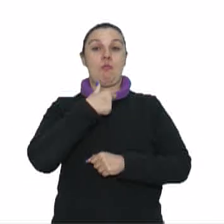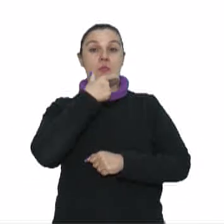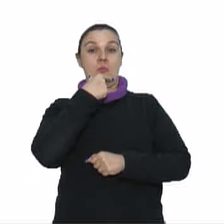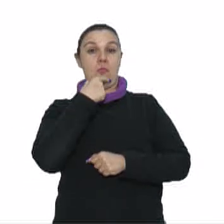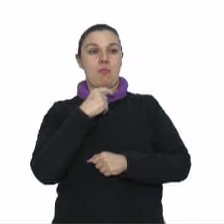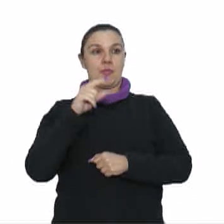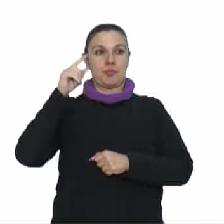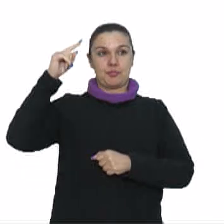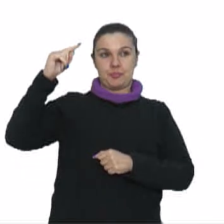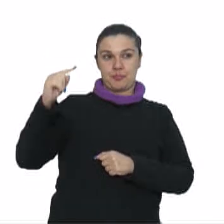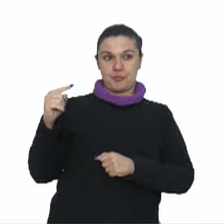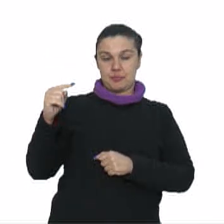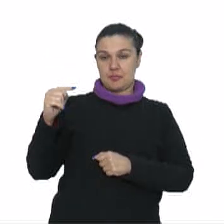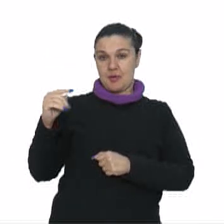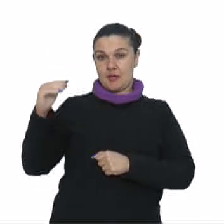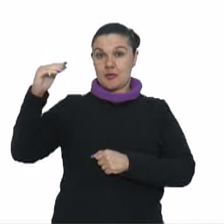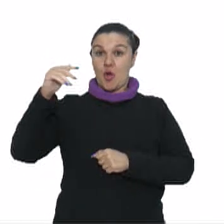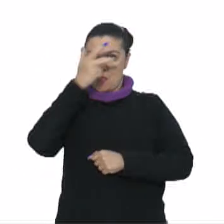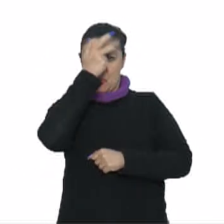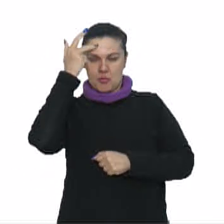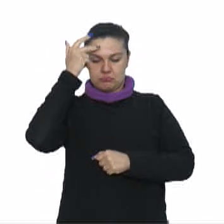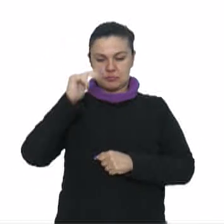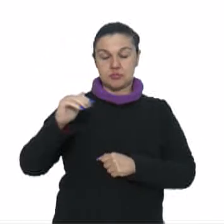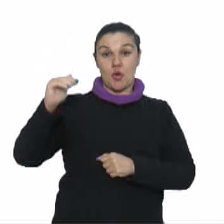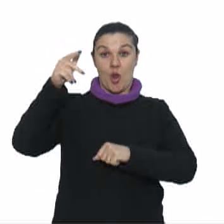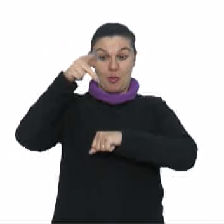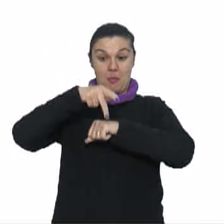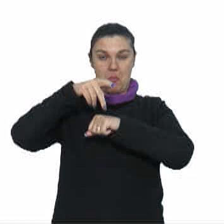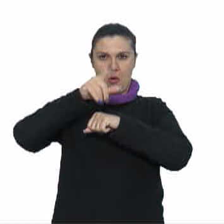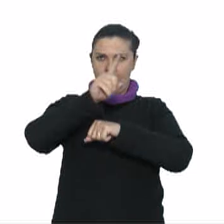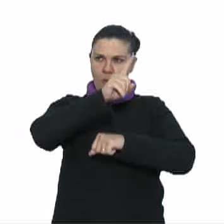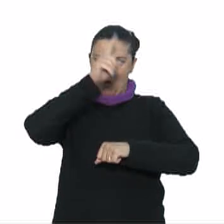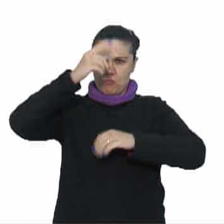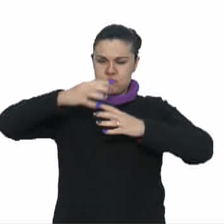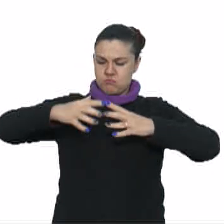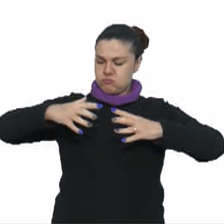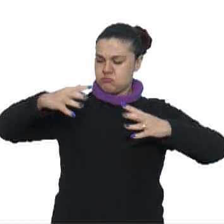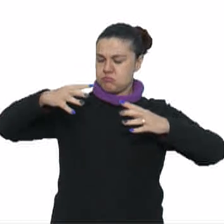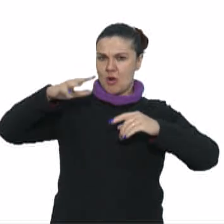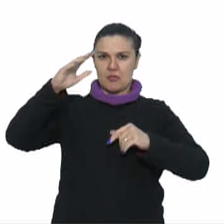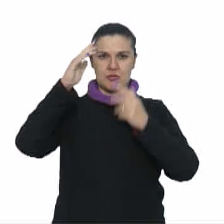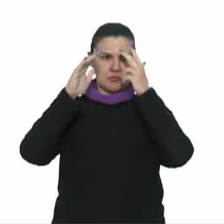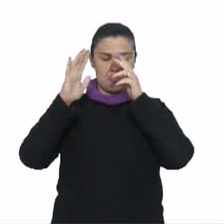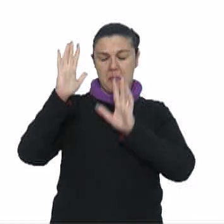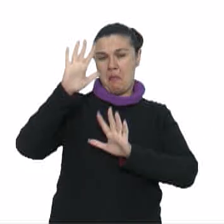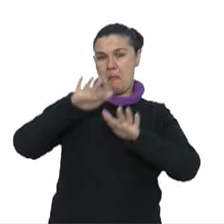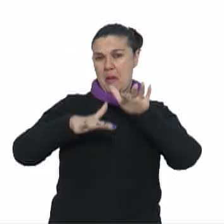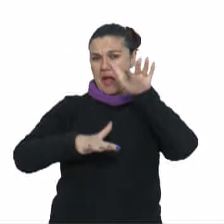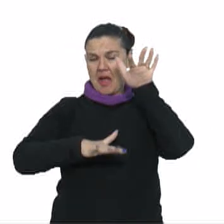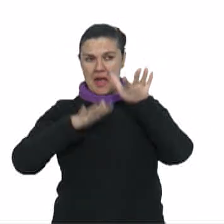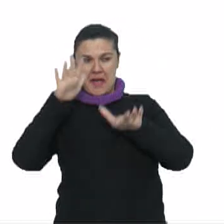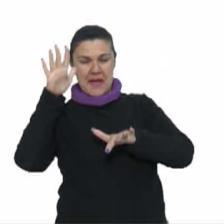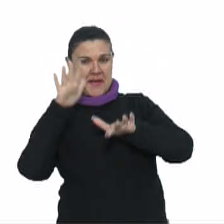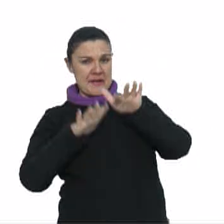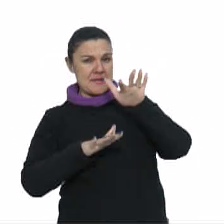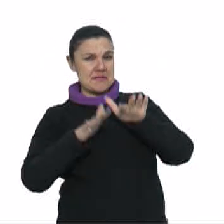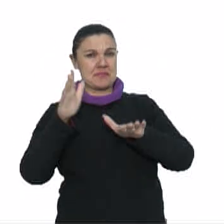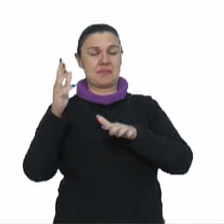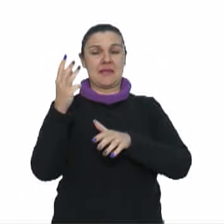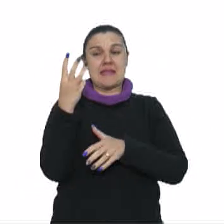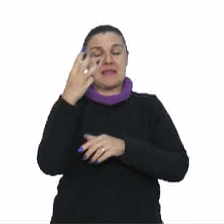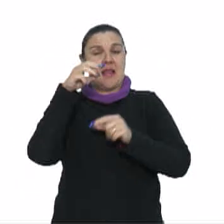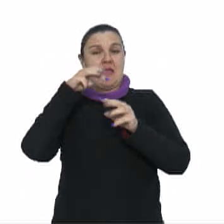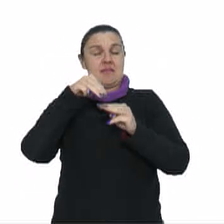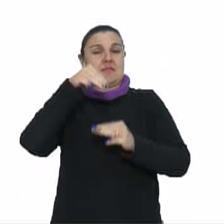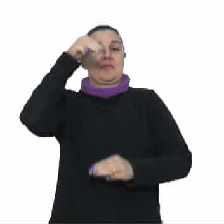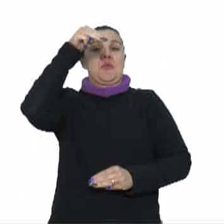o adulto não dava metade da pedra, então ela é realmente uma pedra muito grande, né? Aproximadamente próximo dos seus 3